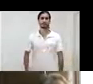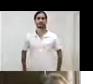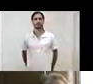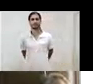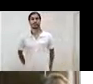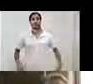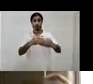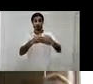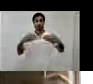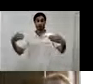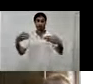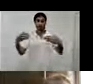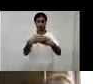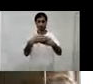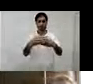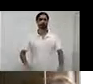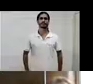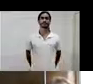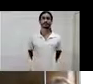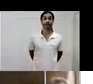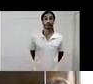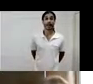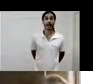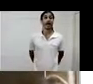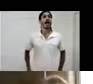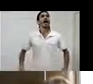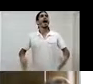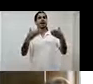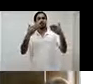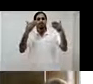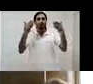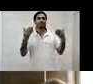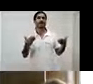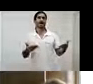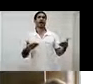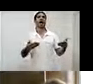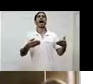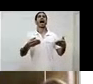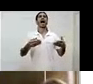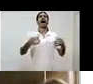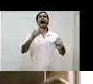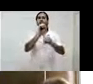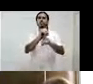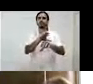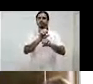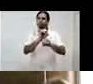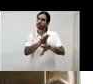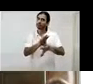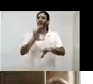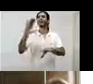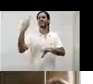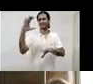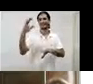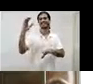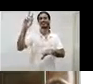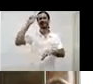Então, aí sim, há a educação como ciências humanas. Também elas ciências